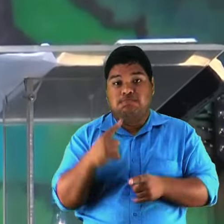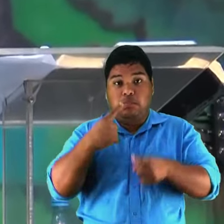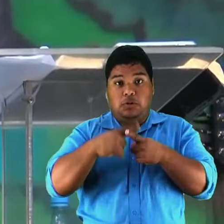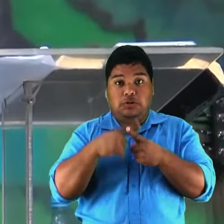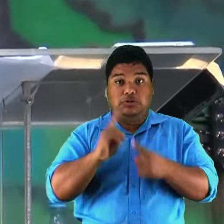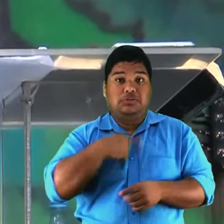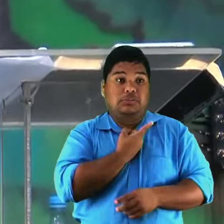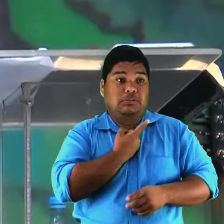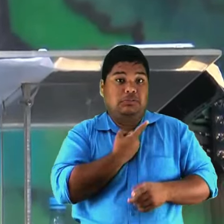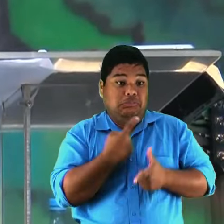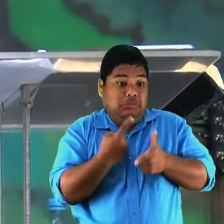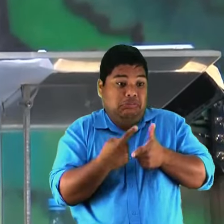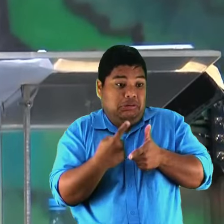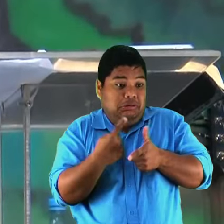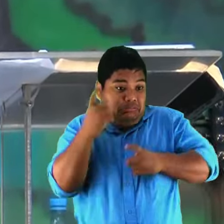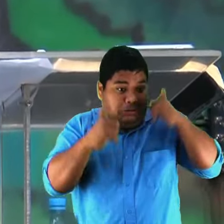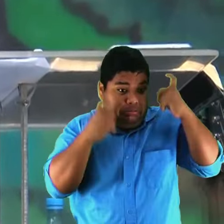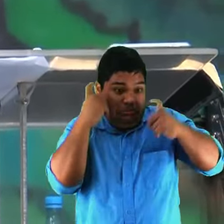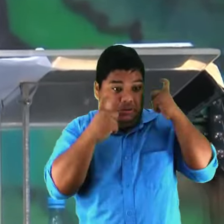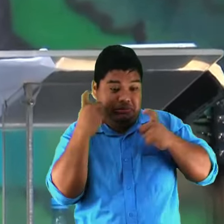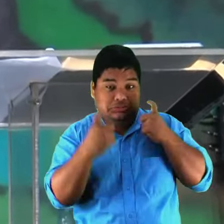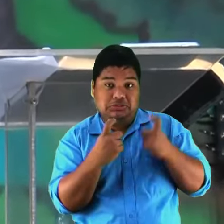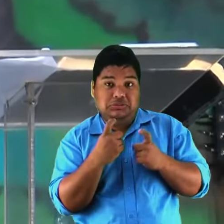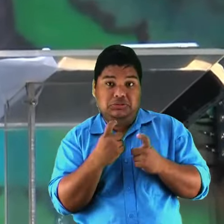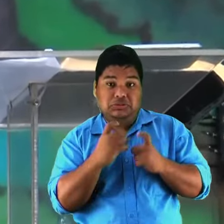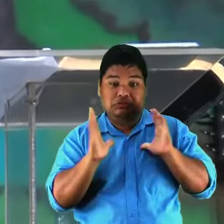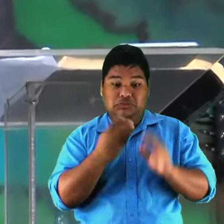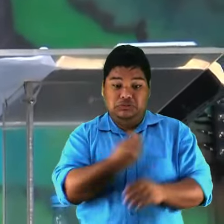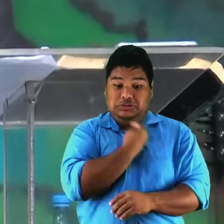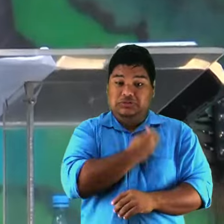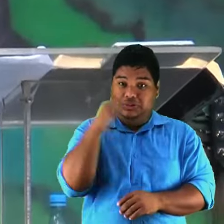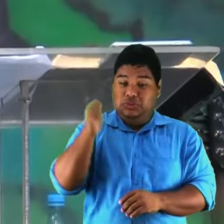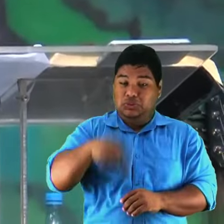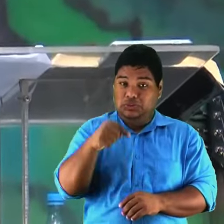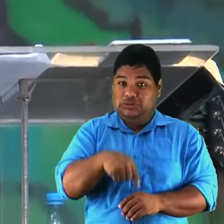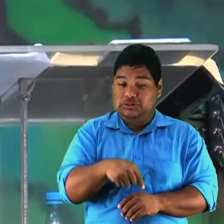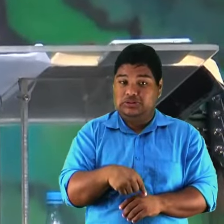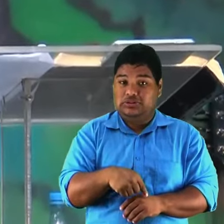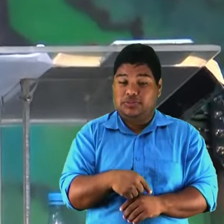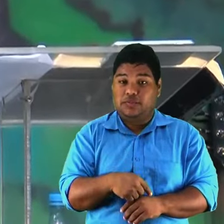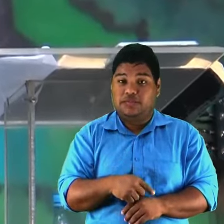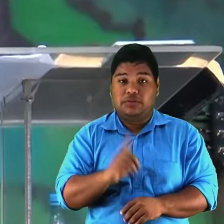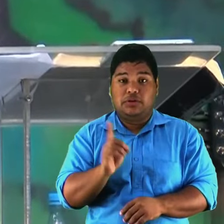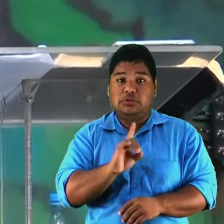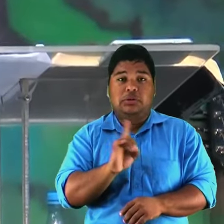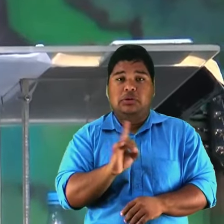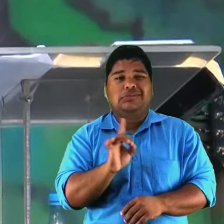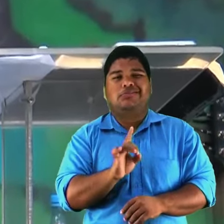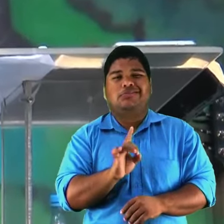que com o evangelho que será pregado amanhã. Nós não estamos preparando uma